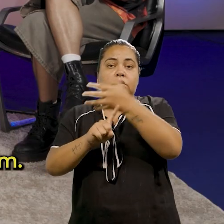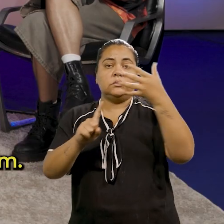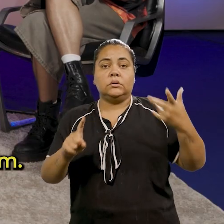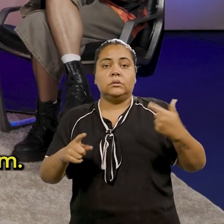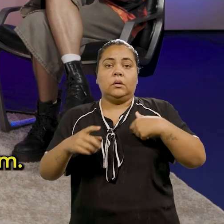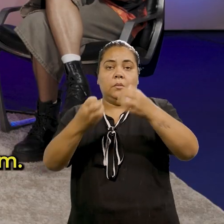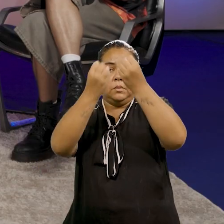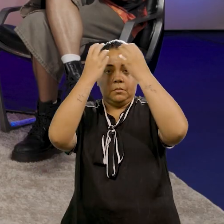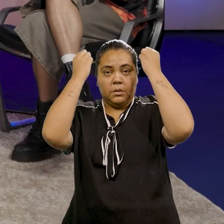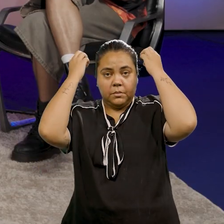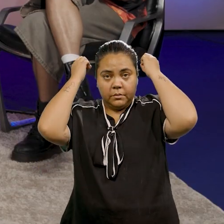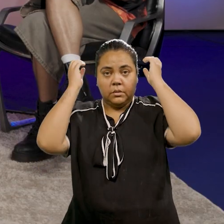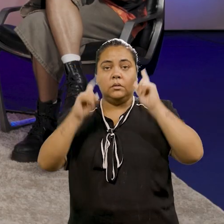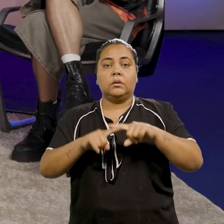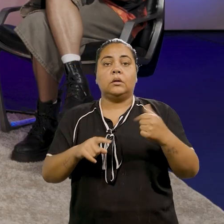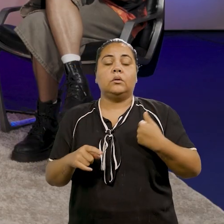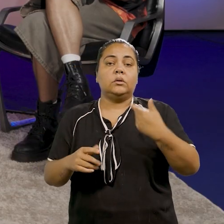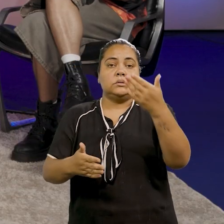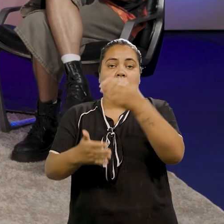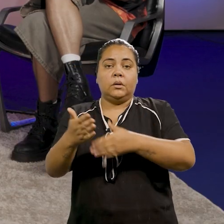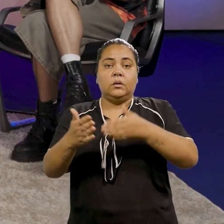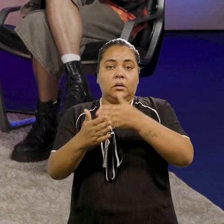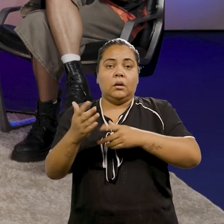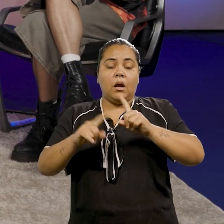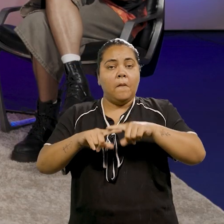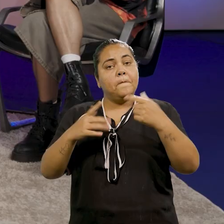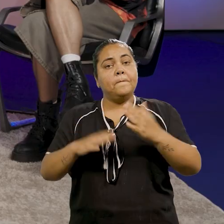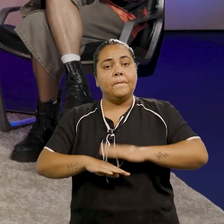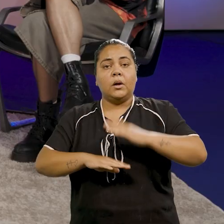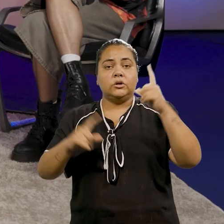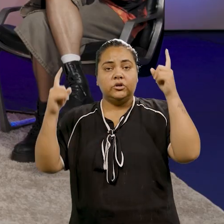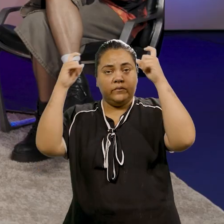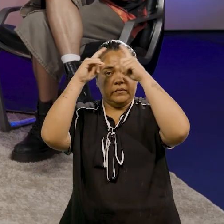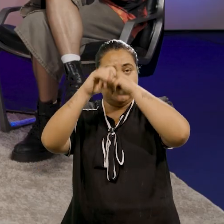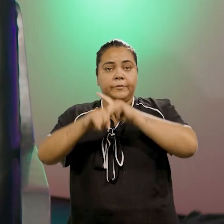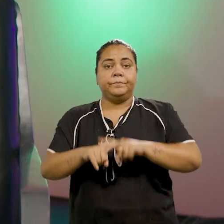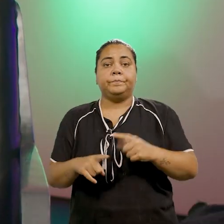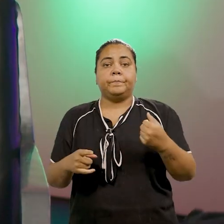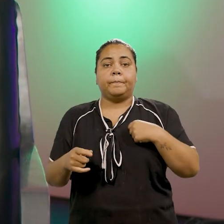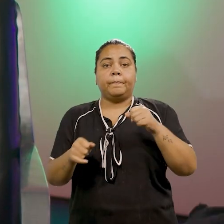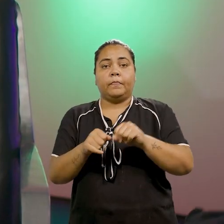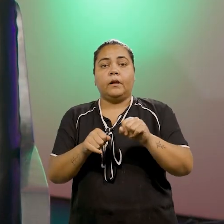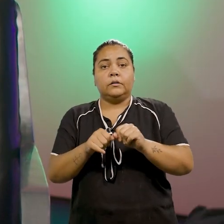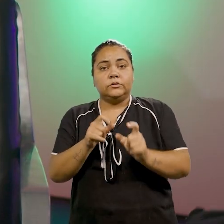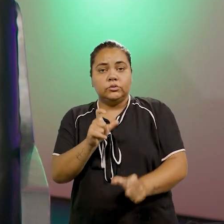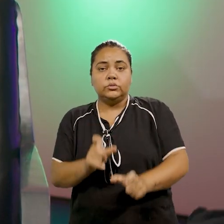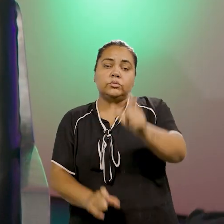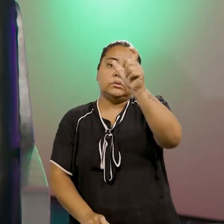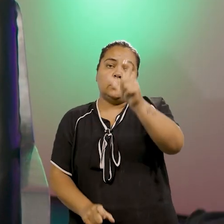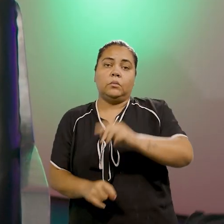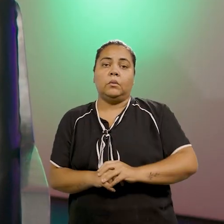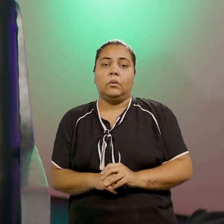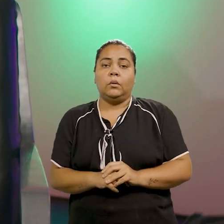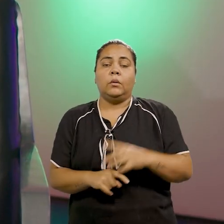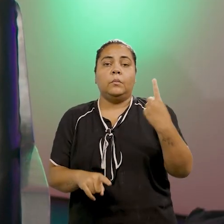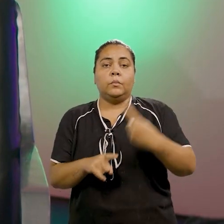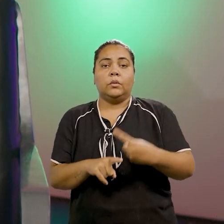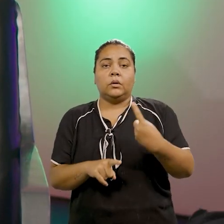pessoas neurodivergentes também. A nossa barreira, a mais difícil de quebrar, é a barreira atitudinal,